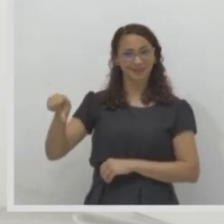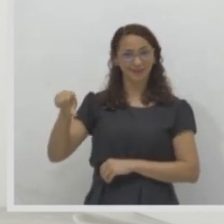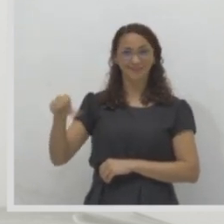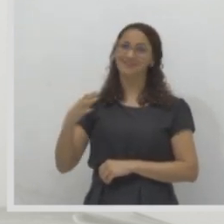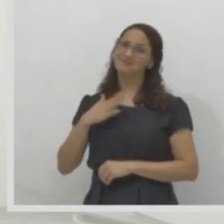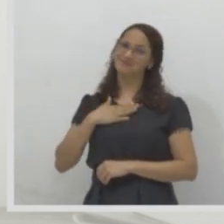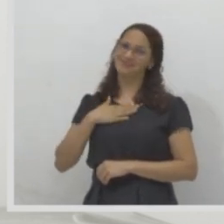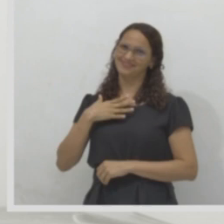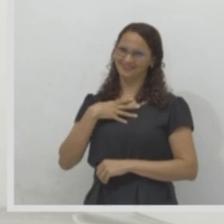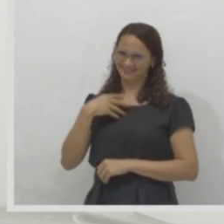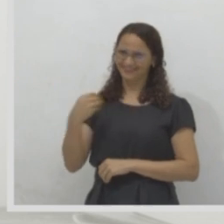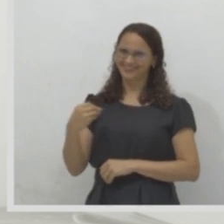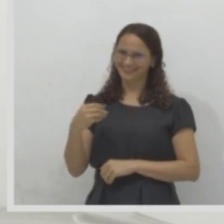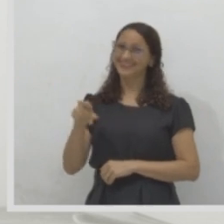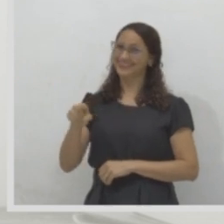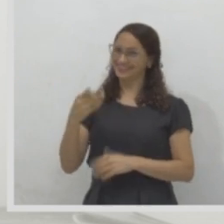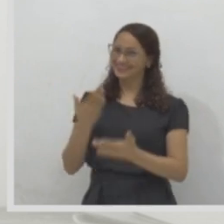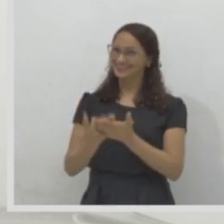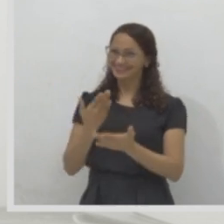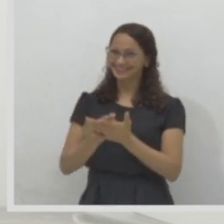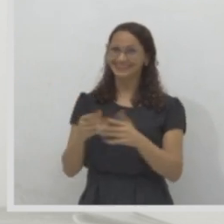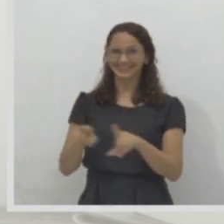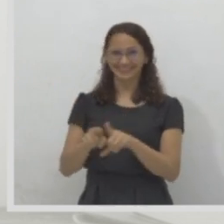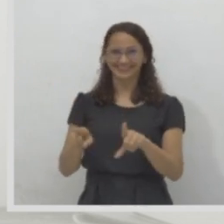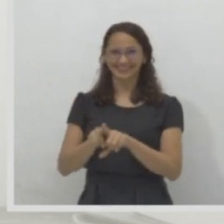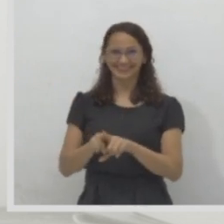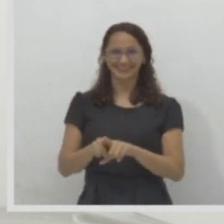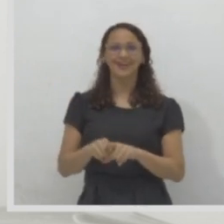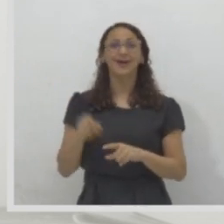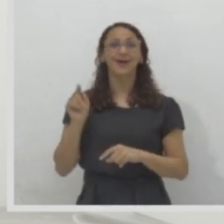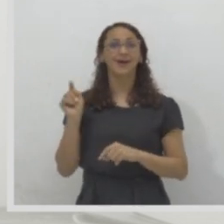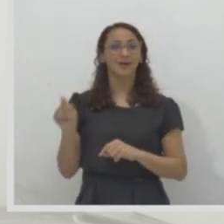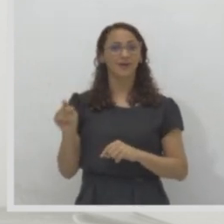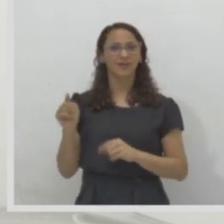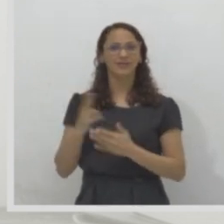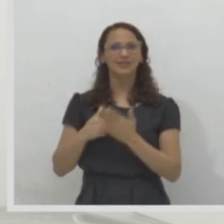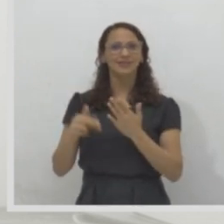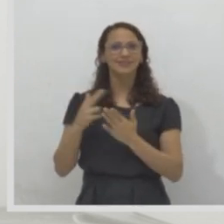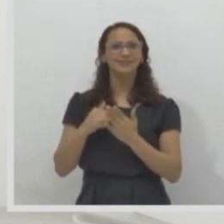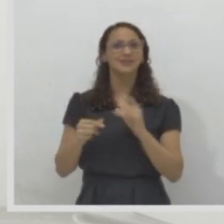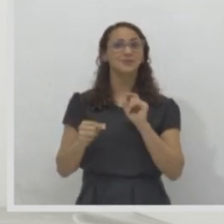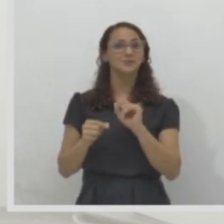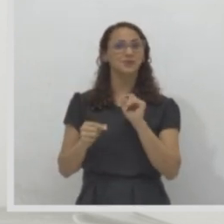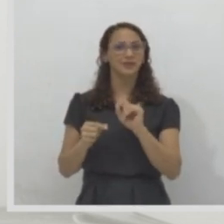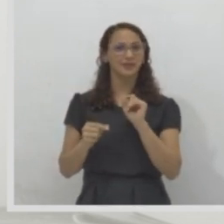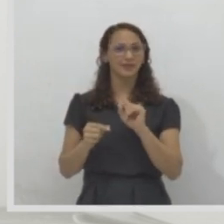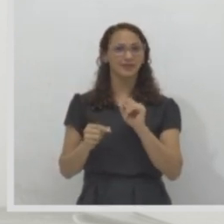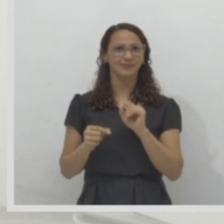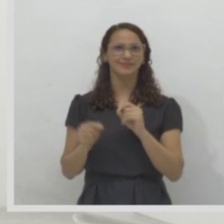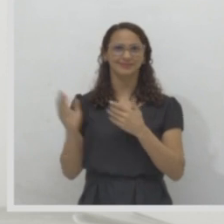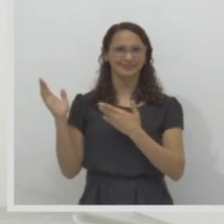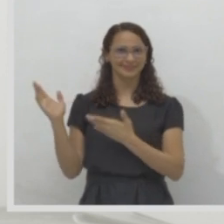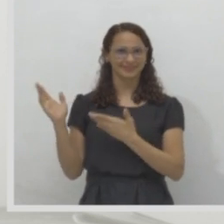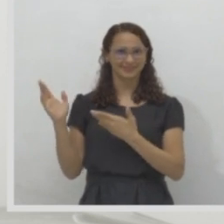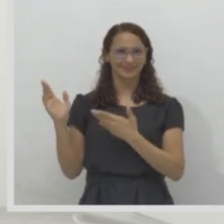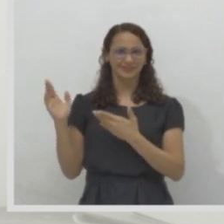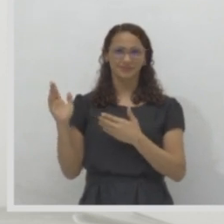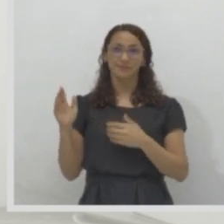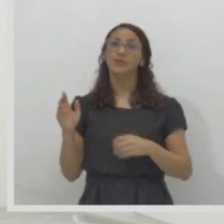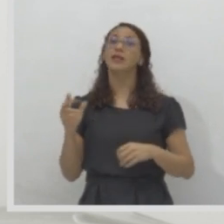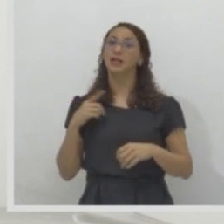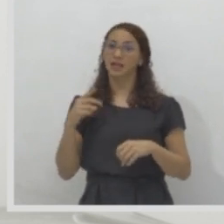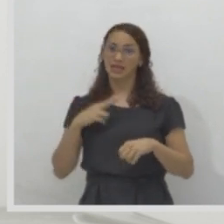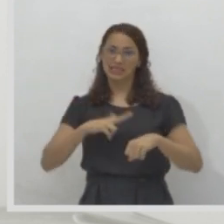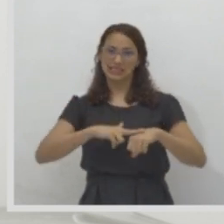Lá em casa, o pessoal também estuda. Olha só o que ele colocou para a gente no desenho. Combate ao mosquito da dengue. Não deixar